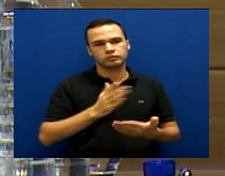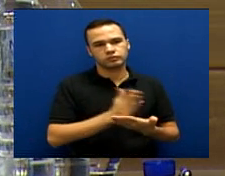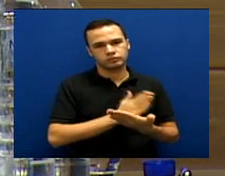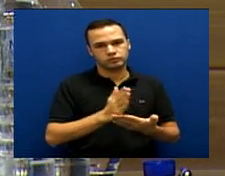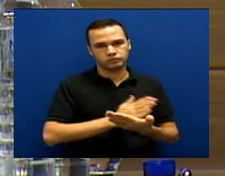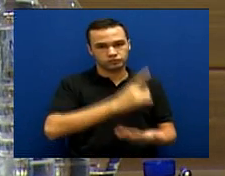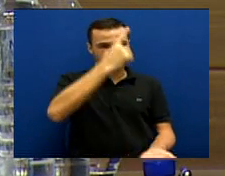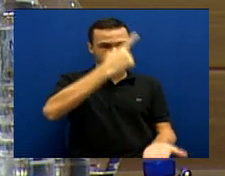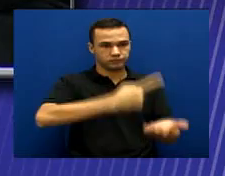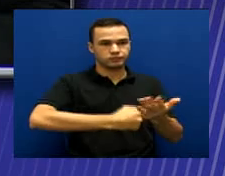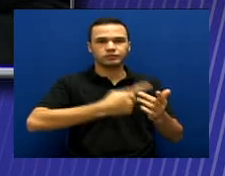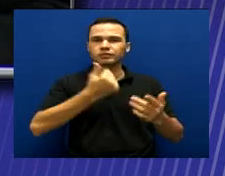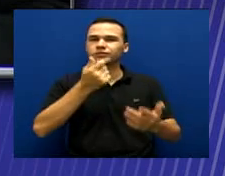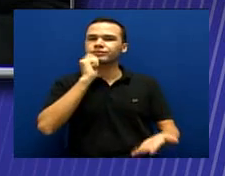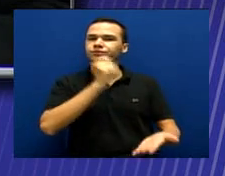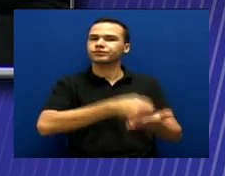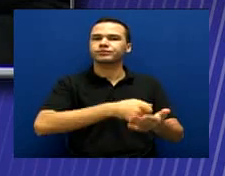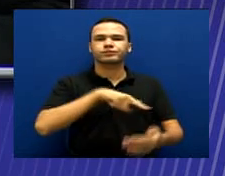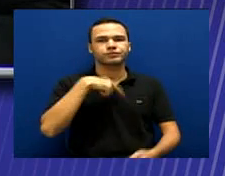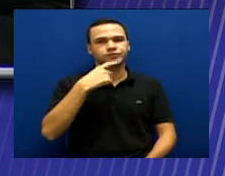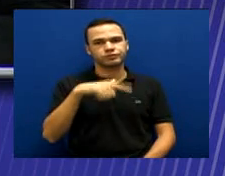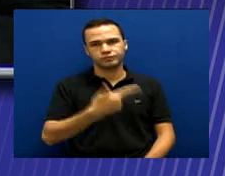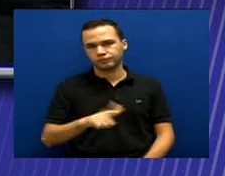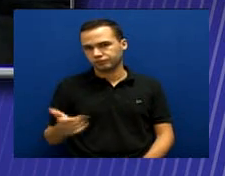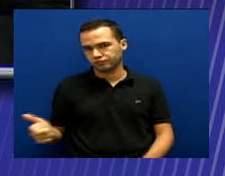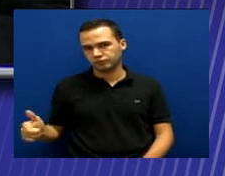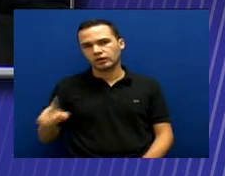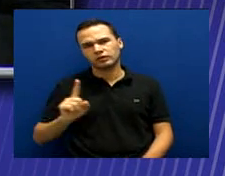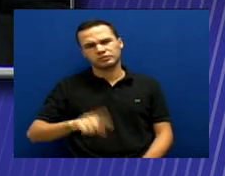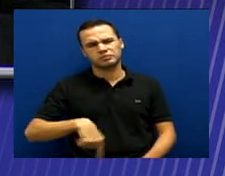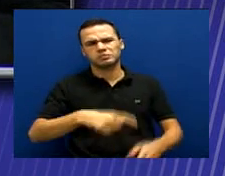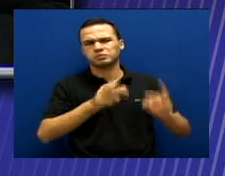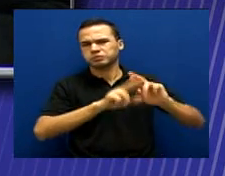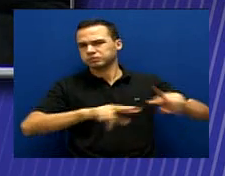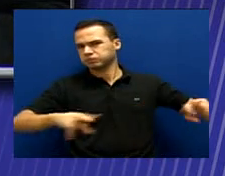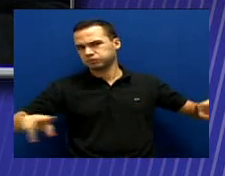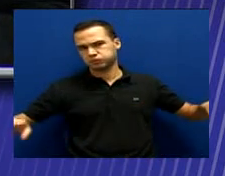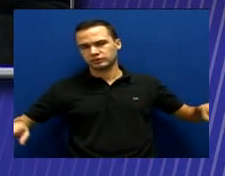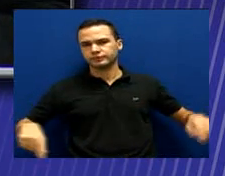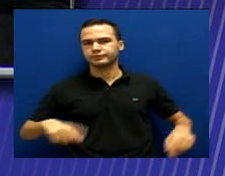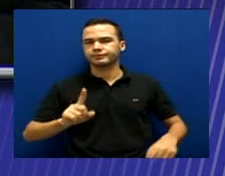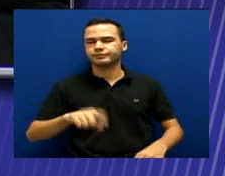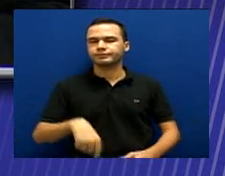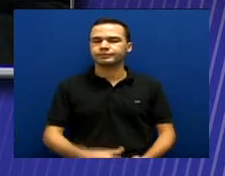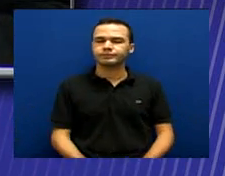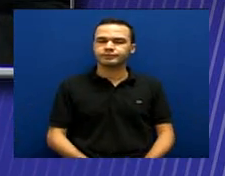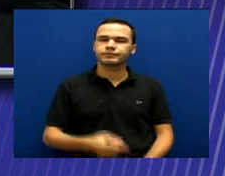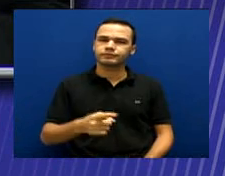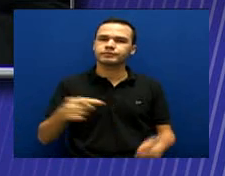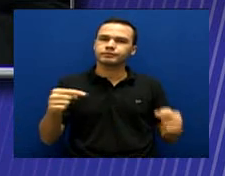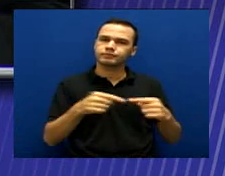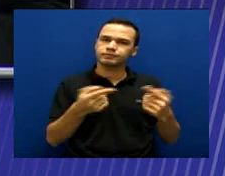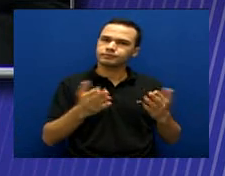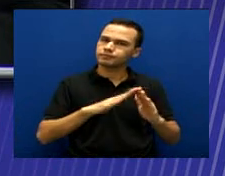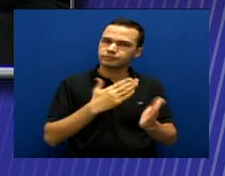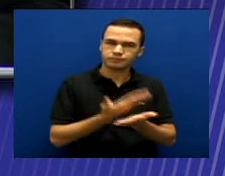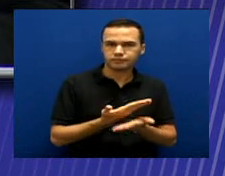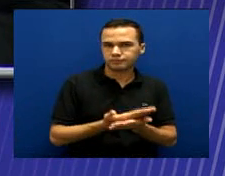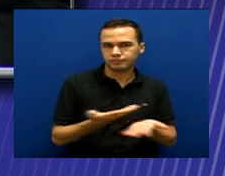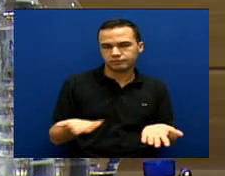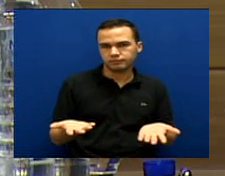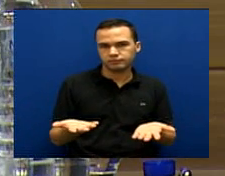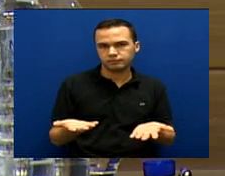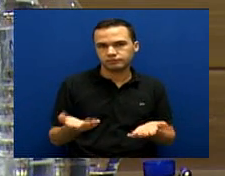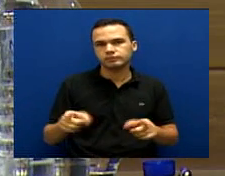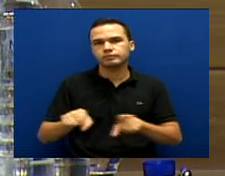havia janeiro recurso trabalhar nisto é isso vários tanto que em wadi na questão da educação andré aliás